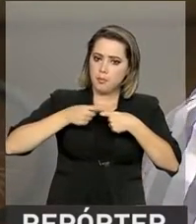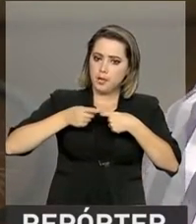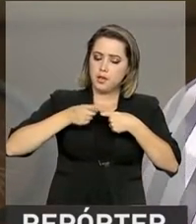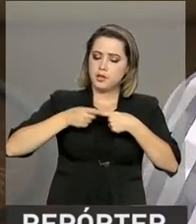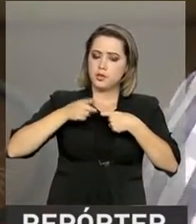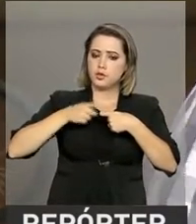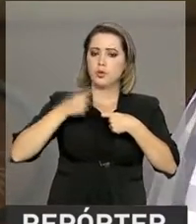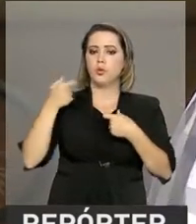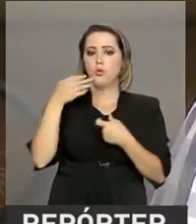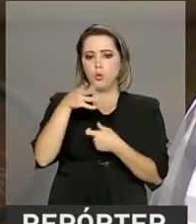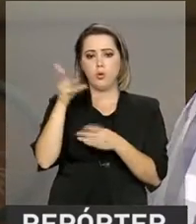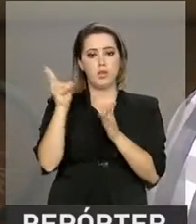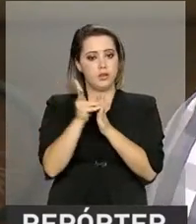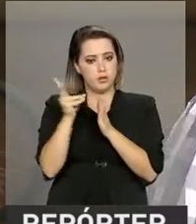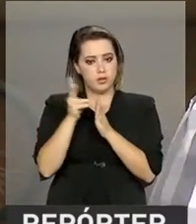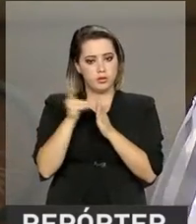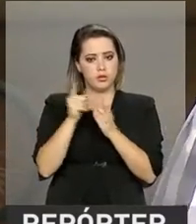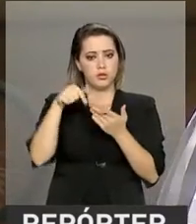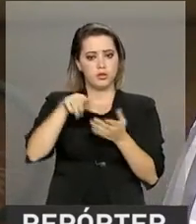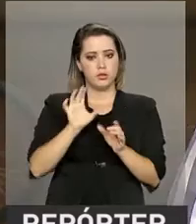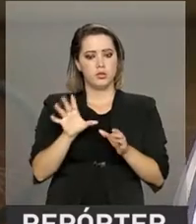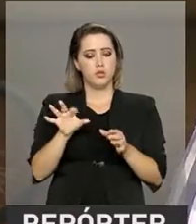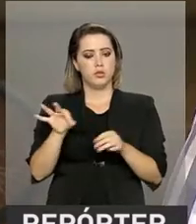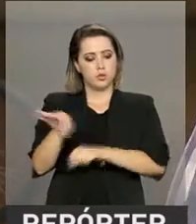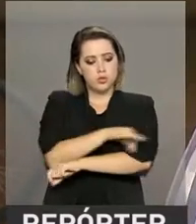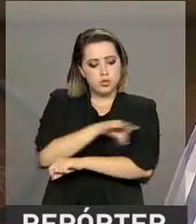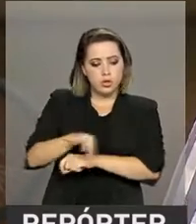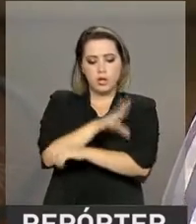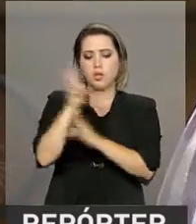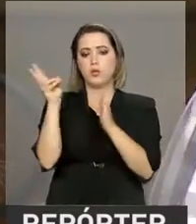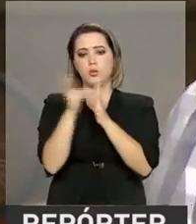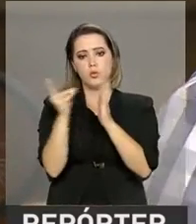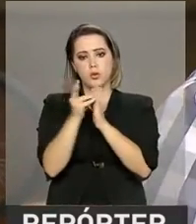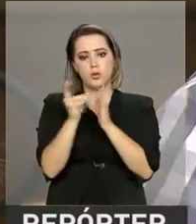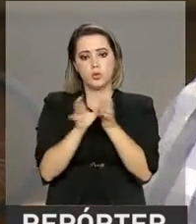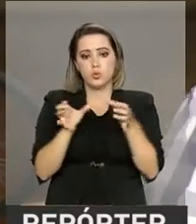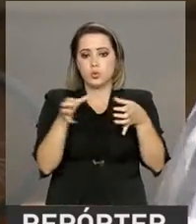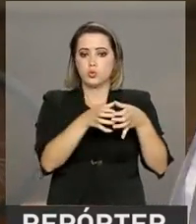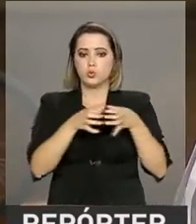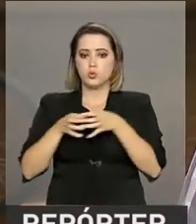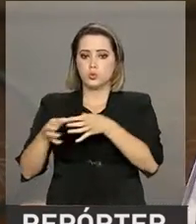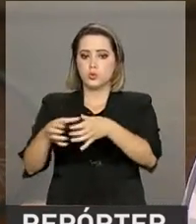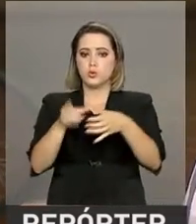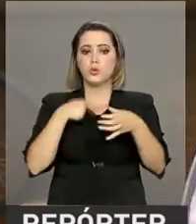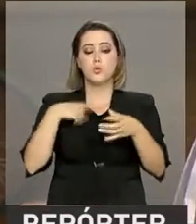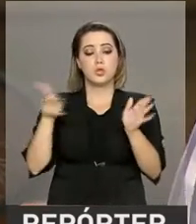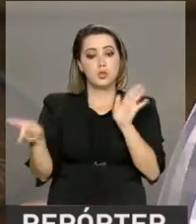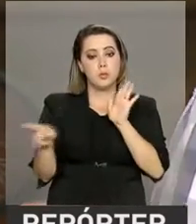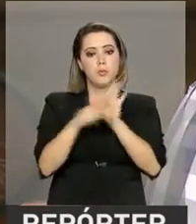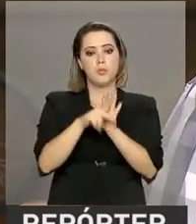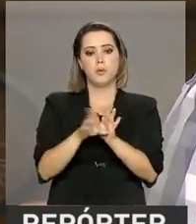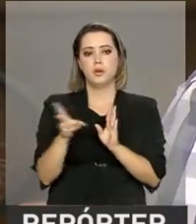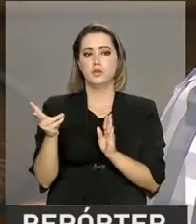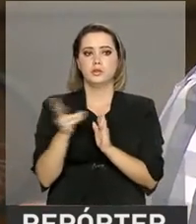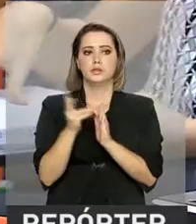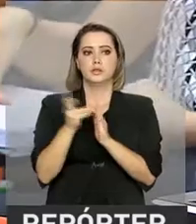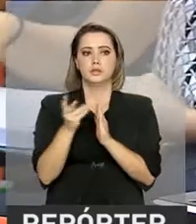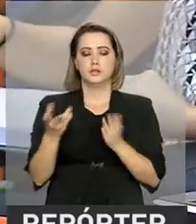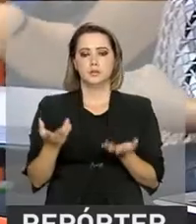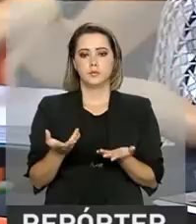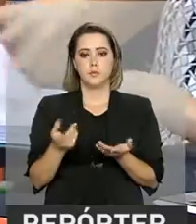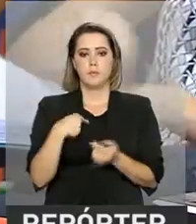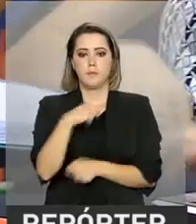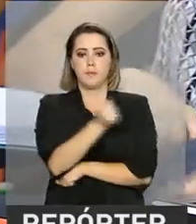quadro funcional dos órgãos que trabalham dentro dos pontos das terras indígenas sejam totalmente entendimento